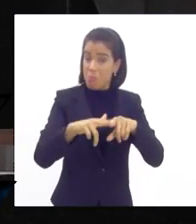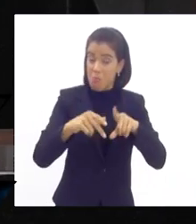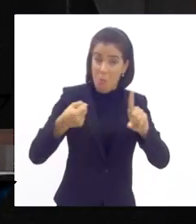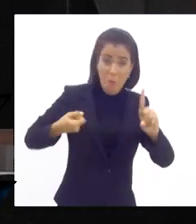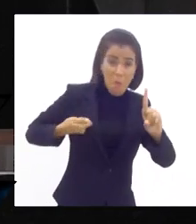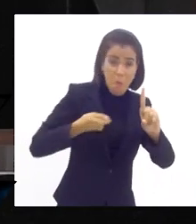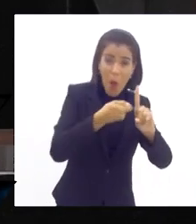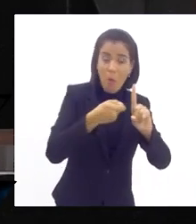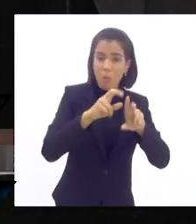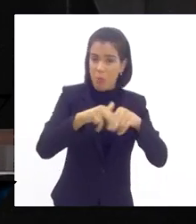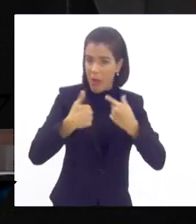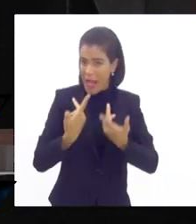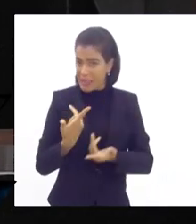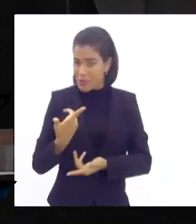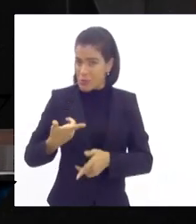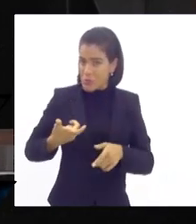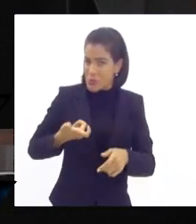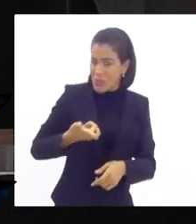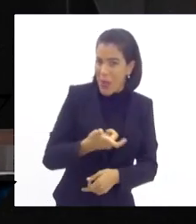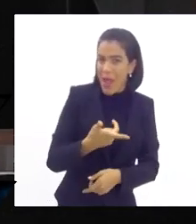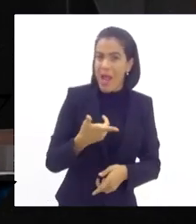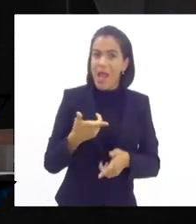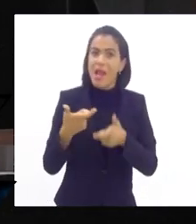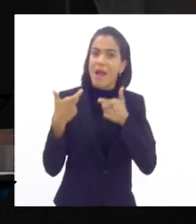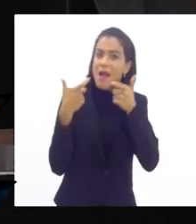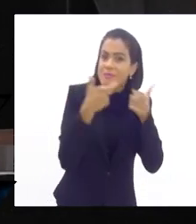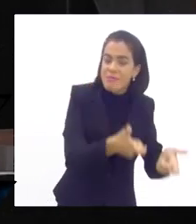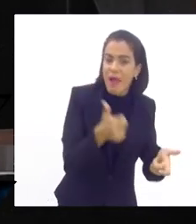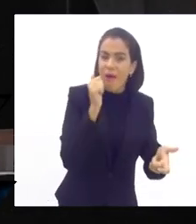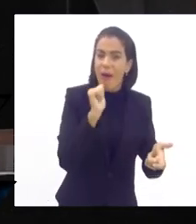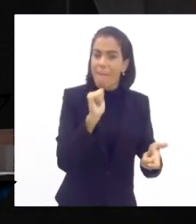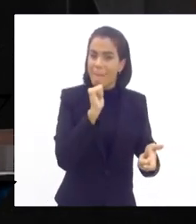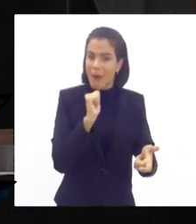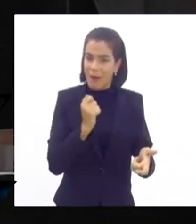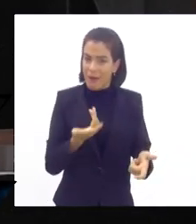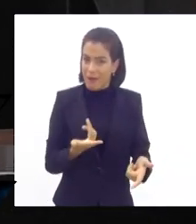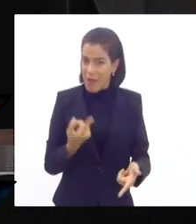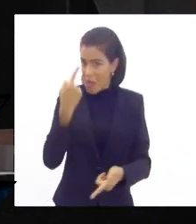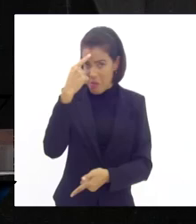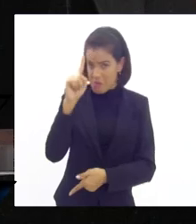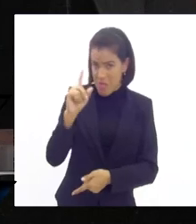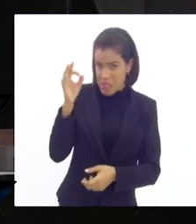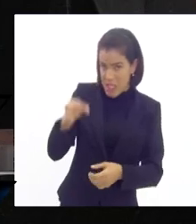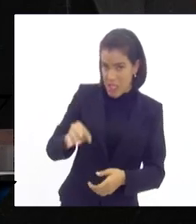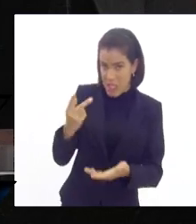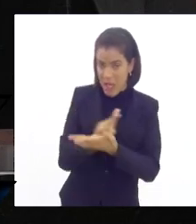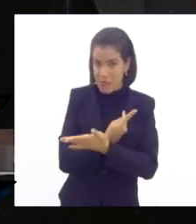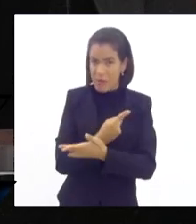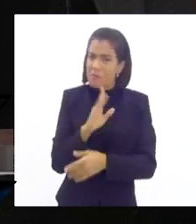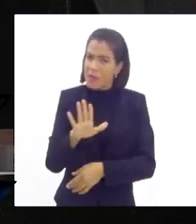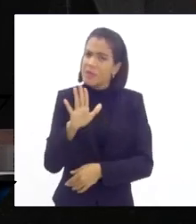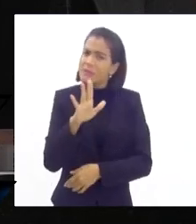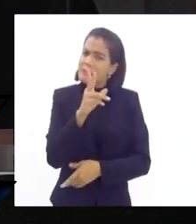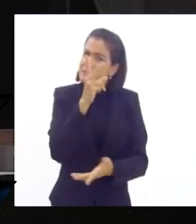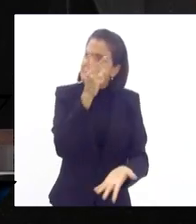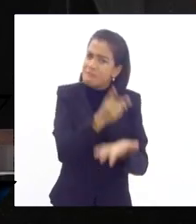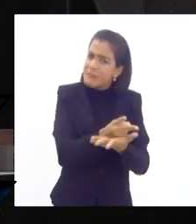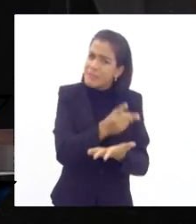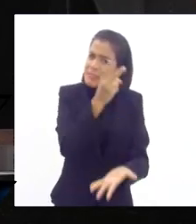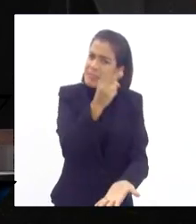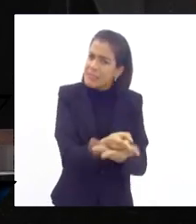que quer certo ou errado ele assalta uma mãe que trabalhou o mês inteiro para comprar ele não sabe o que é certo ou errado mas essa mesma